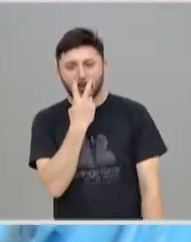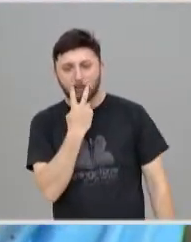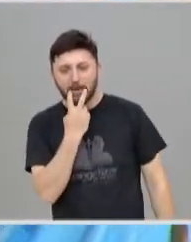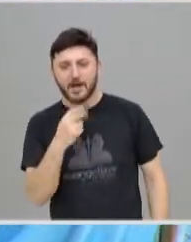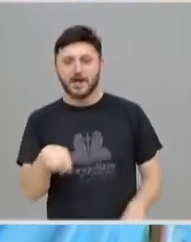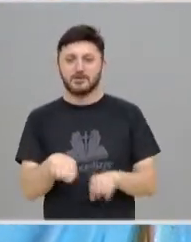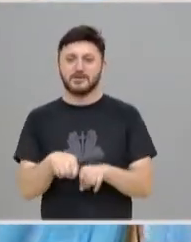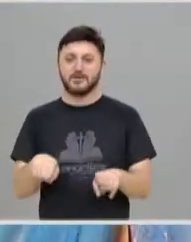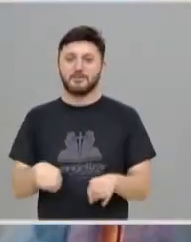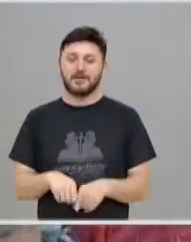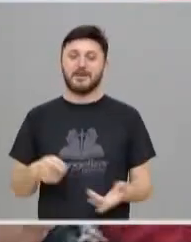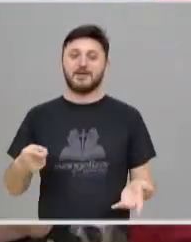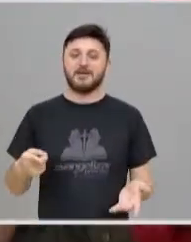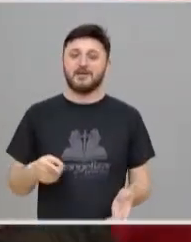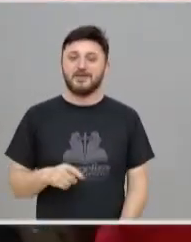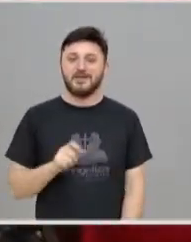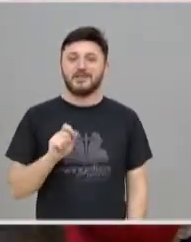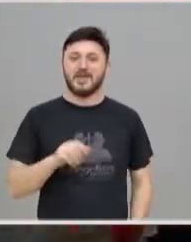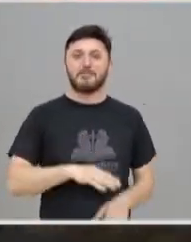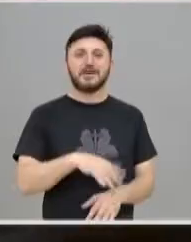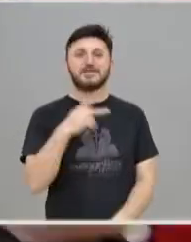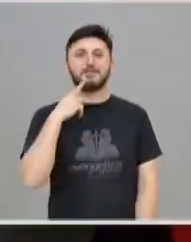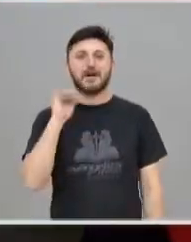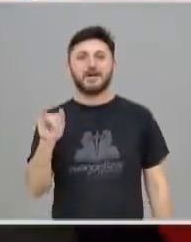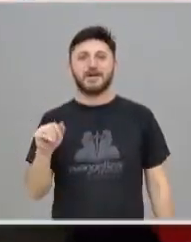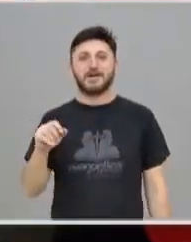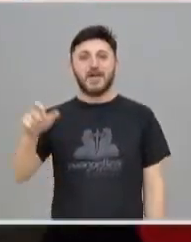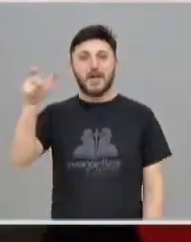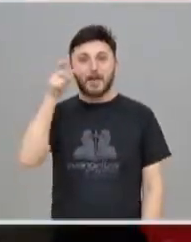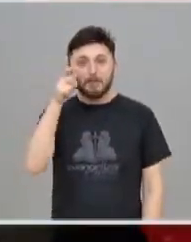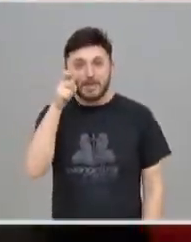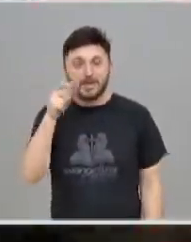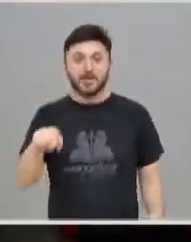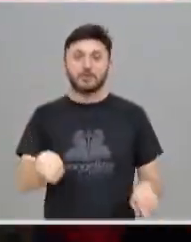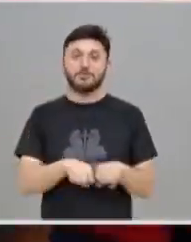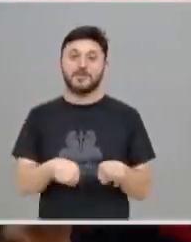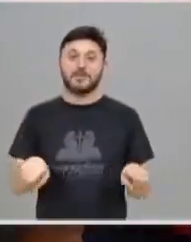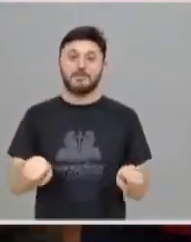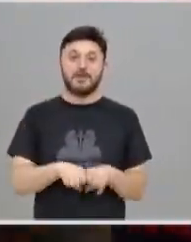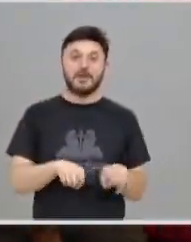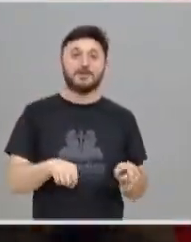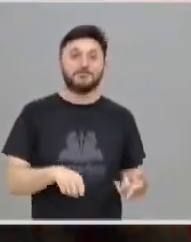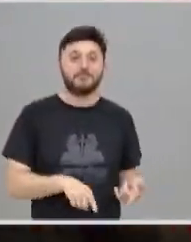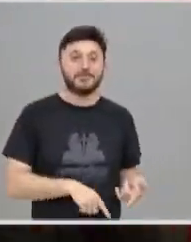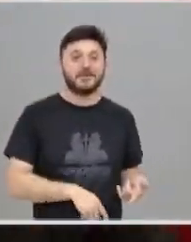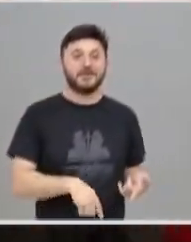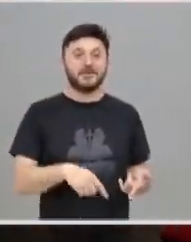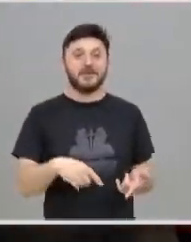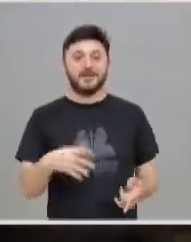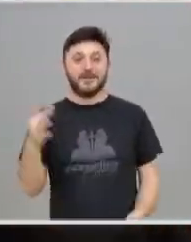coração, eu te amo, ó Pai. De todo o